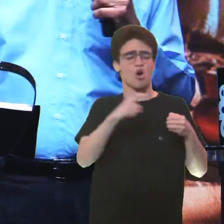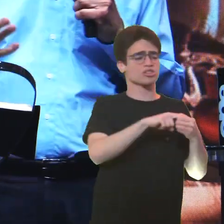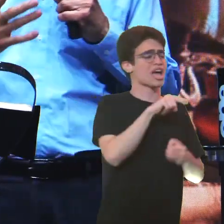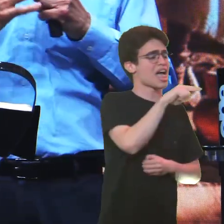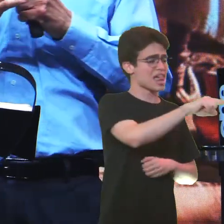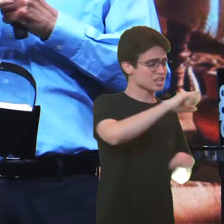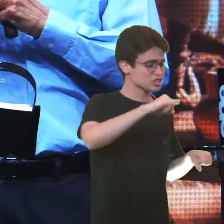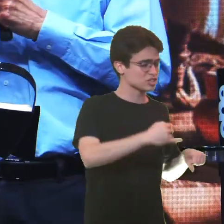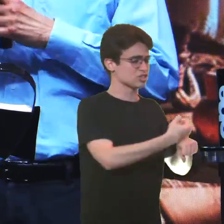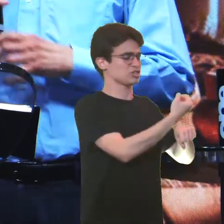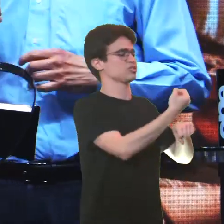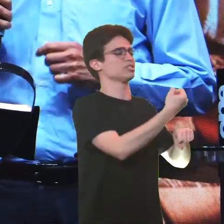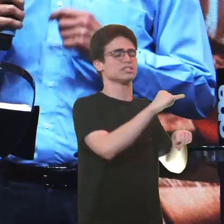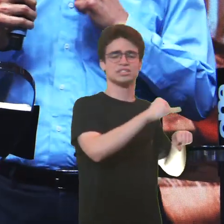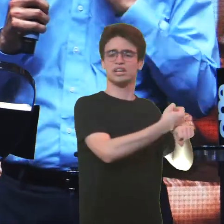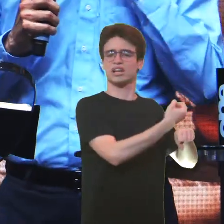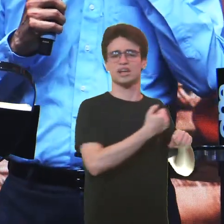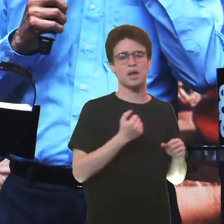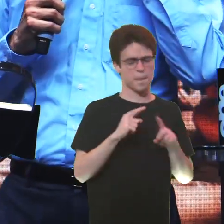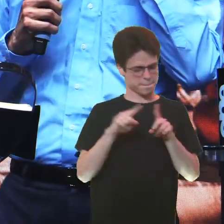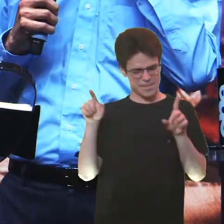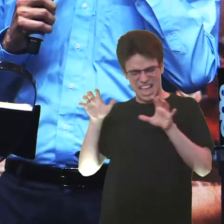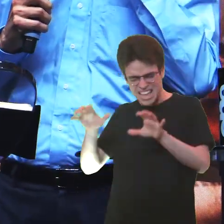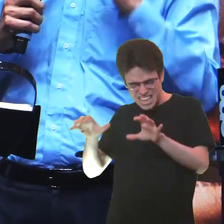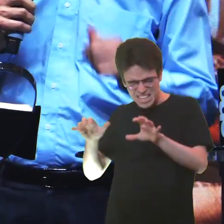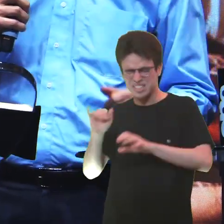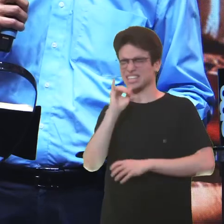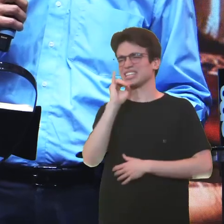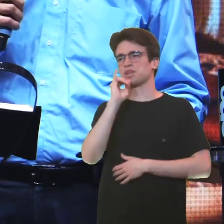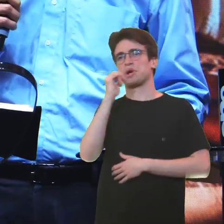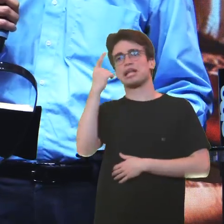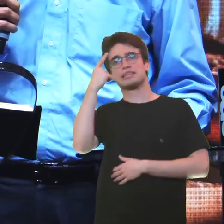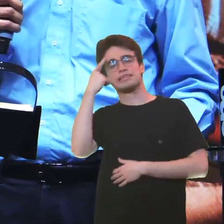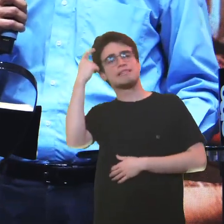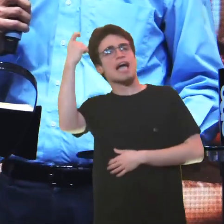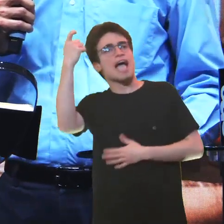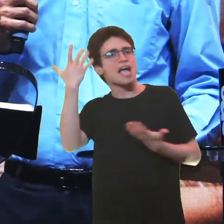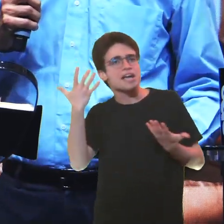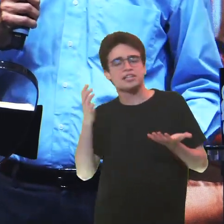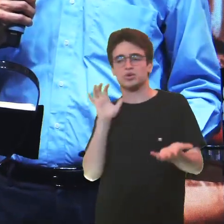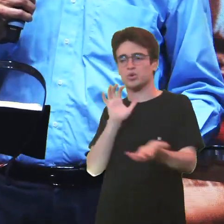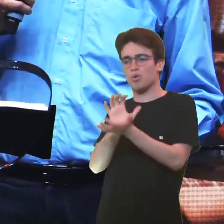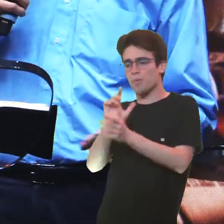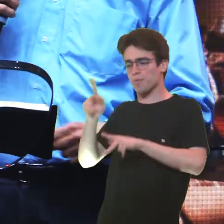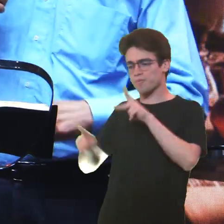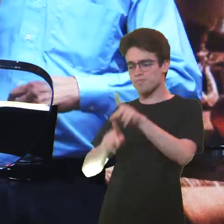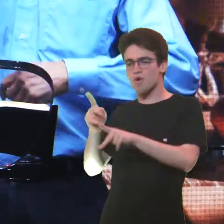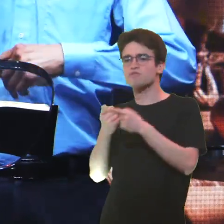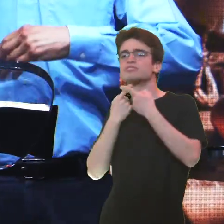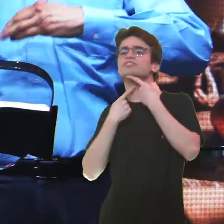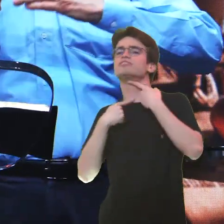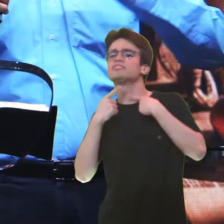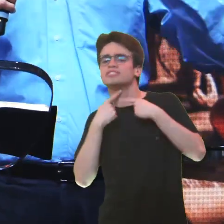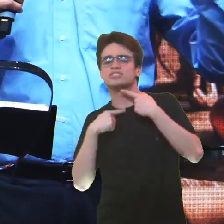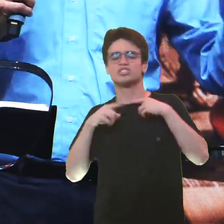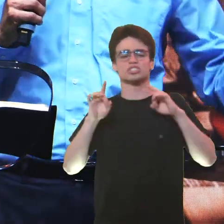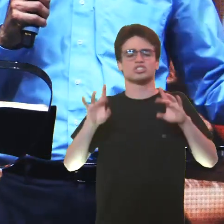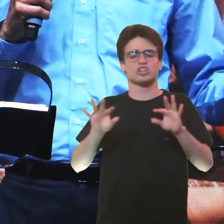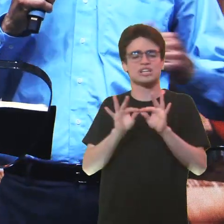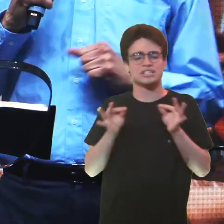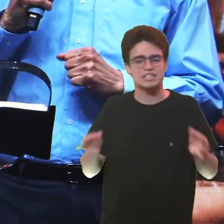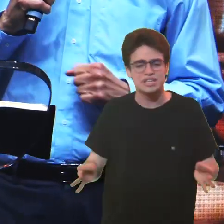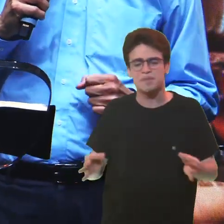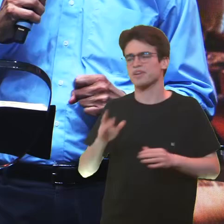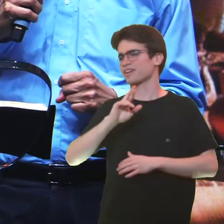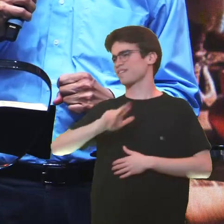idea o un deseo que el pueblo tuviera, Mas não apenas era uma ideia, um desejo que o povo tinha, sino que también había algunos